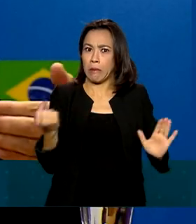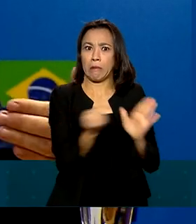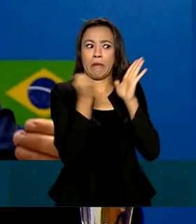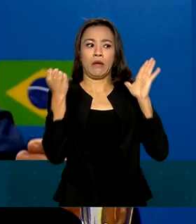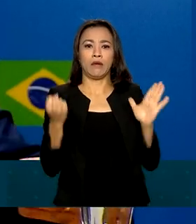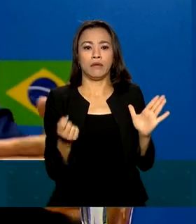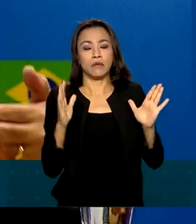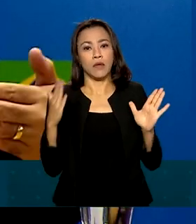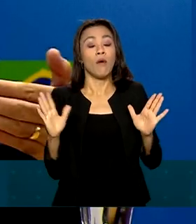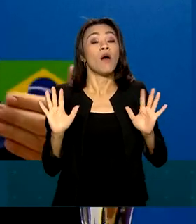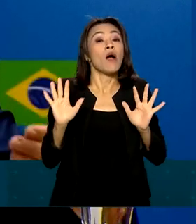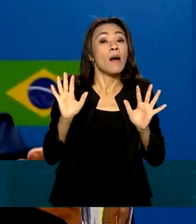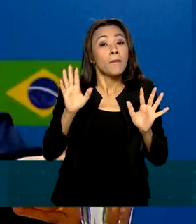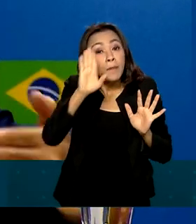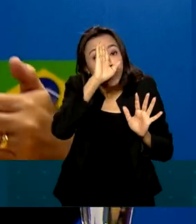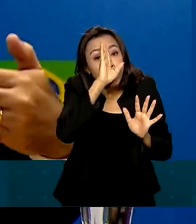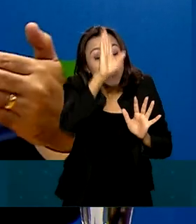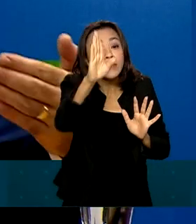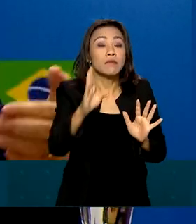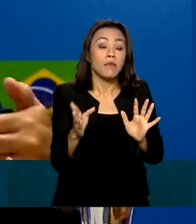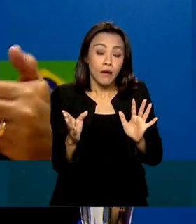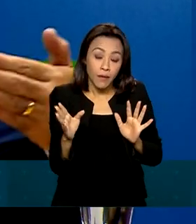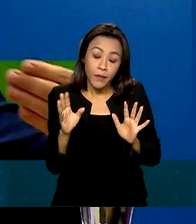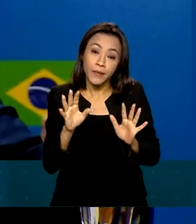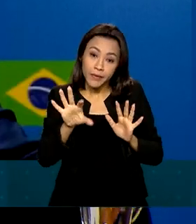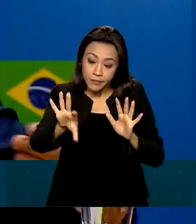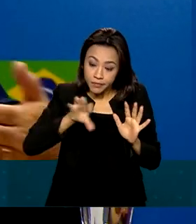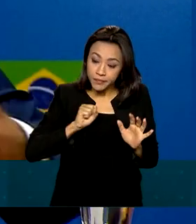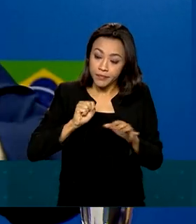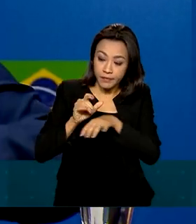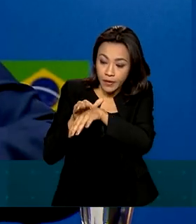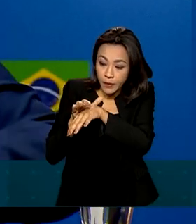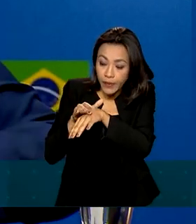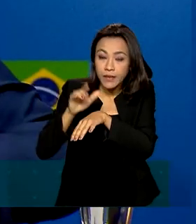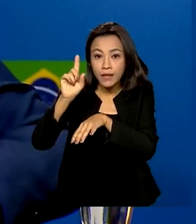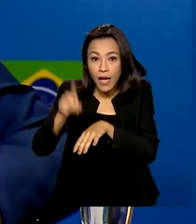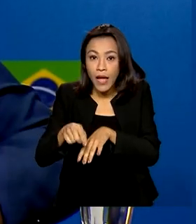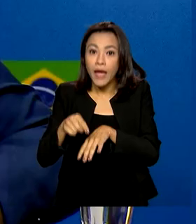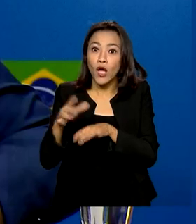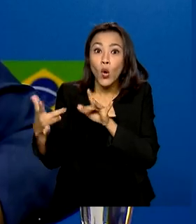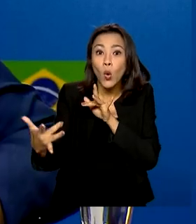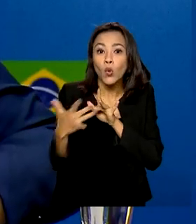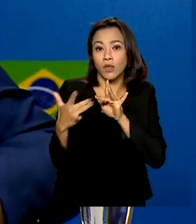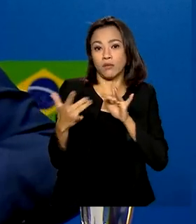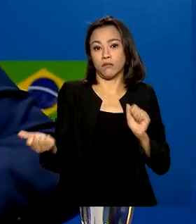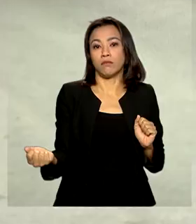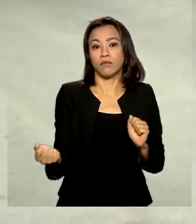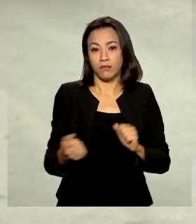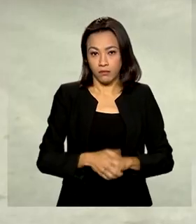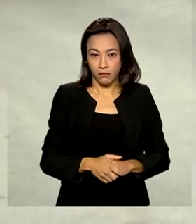A principal forma de contato, de transmissão da doença, se dá por contato.